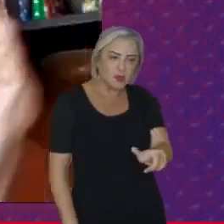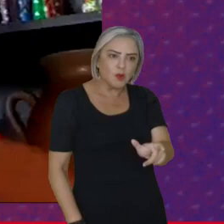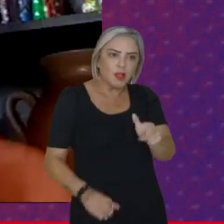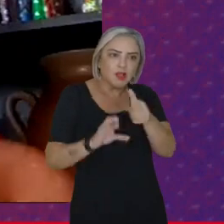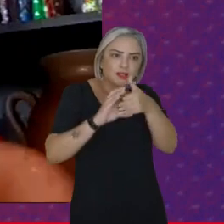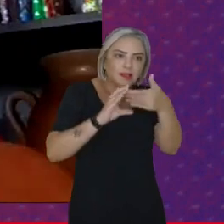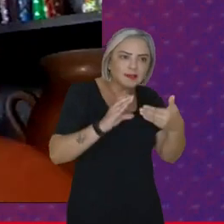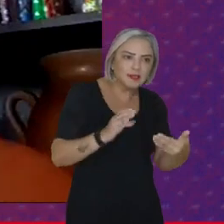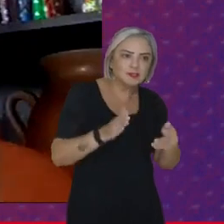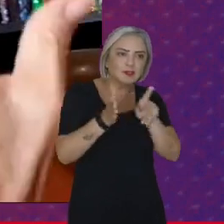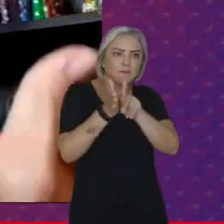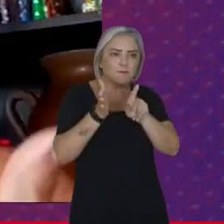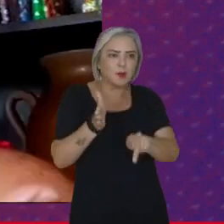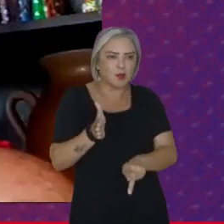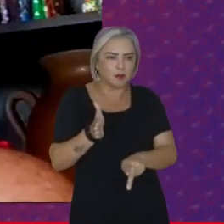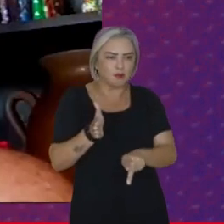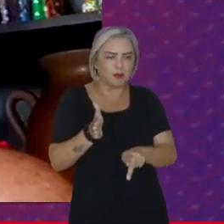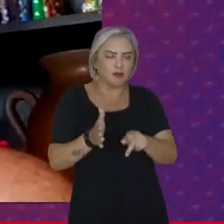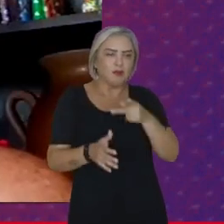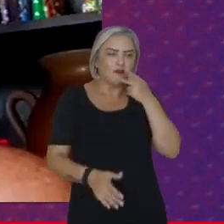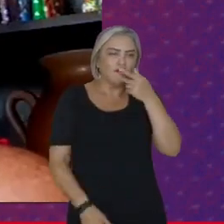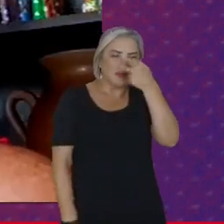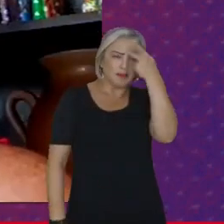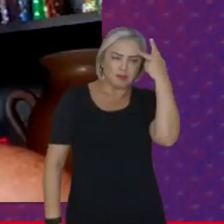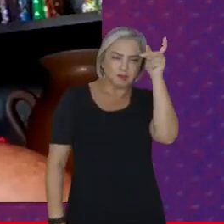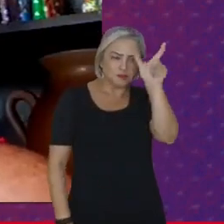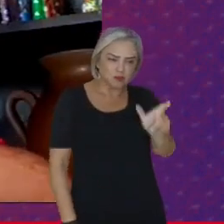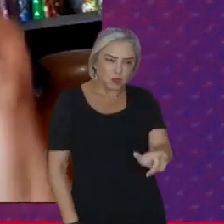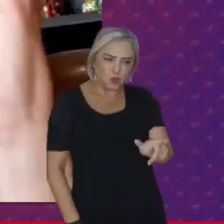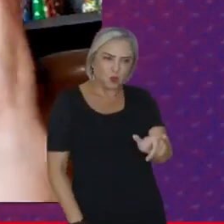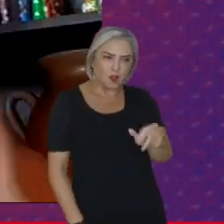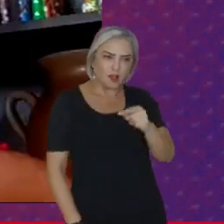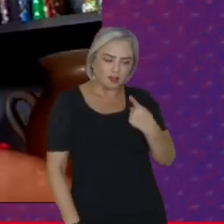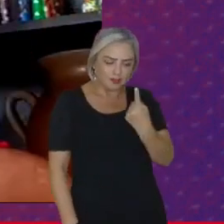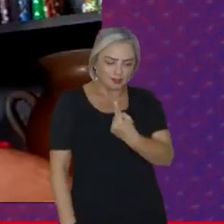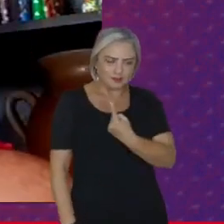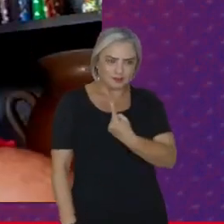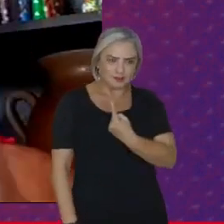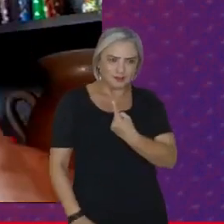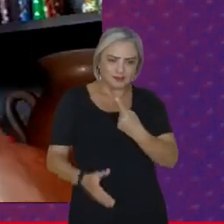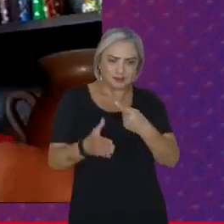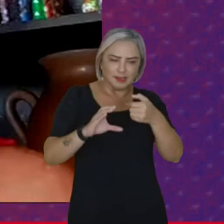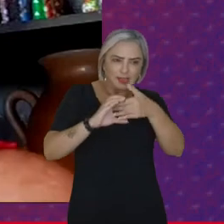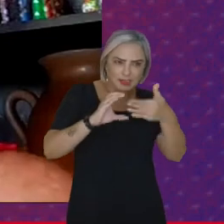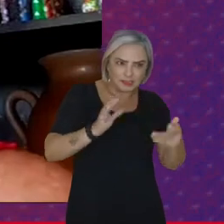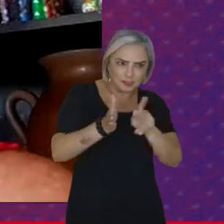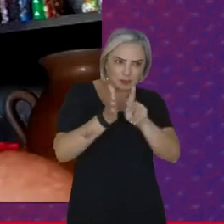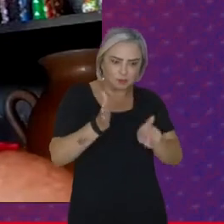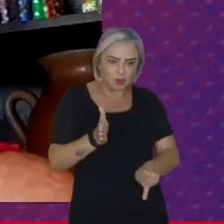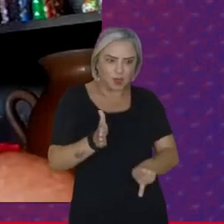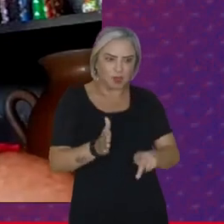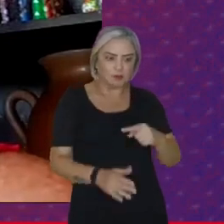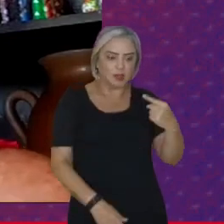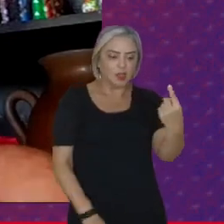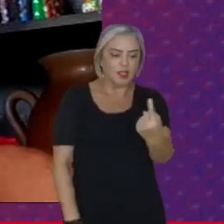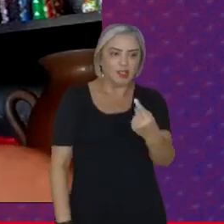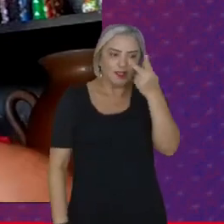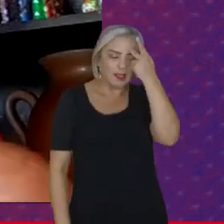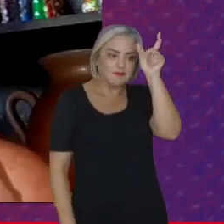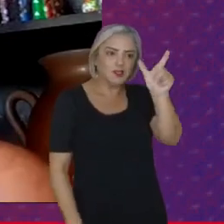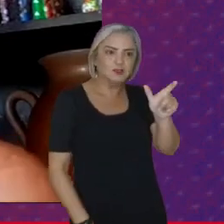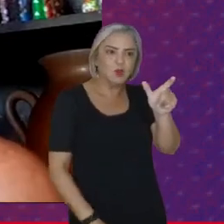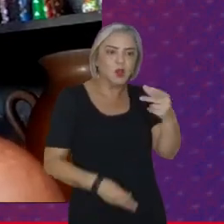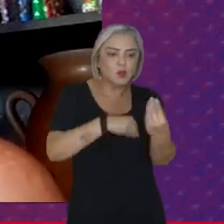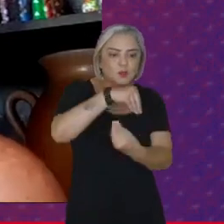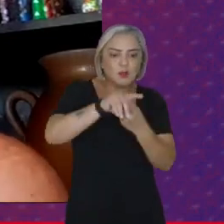singularidade. Quando a gente fala do sujeito na sua singularidade, a gente está falando daquele sujeito no meio em que ele vive.